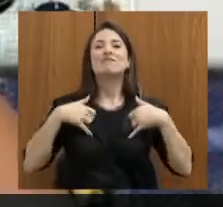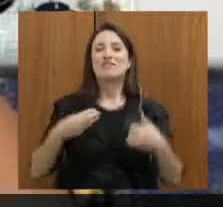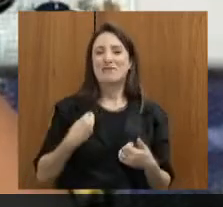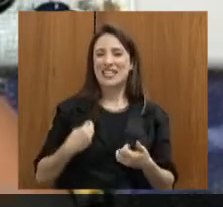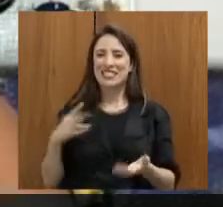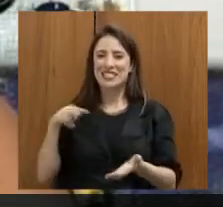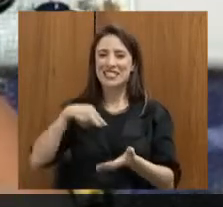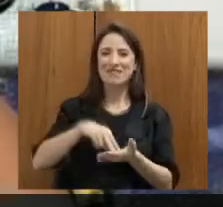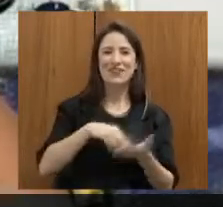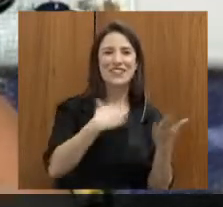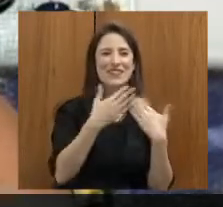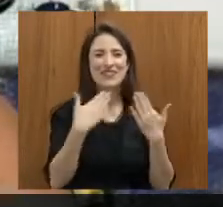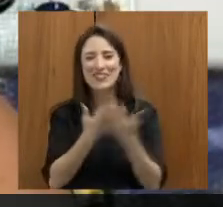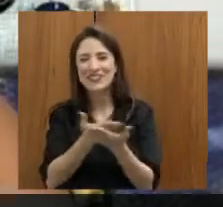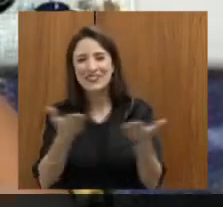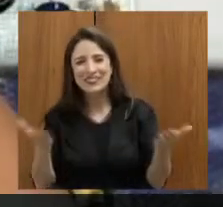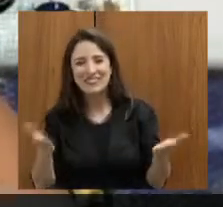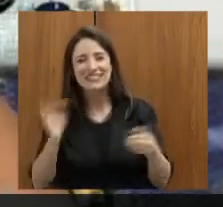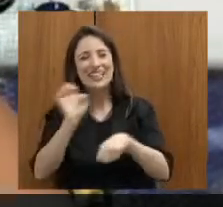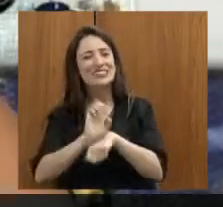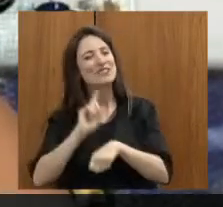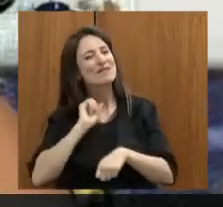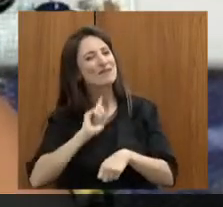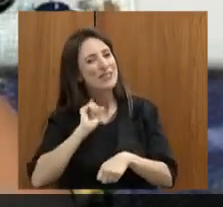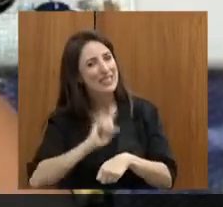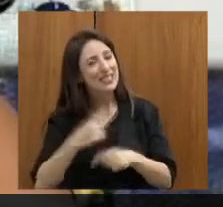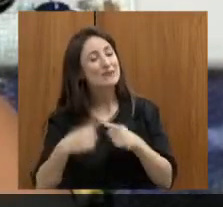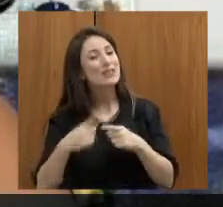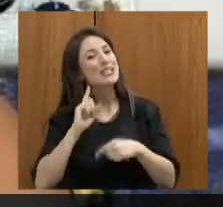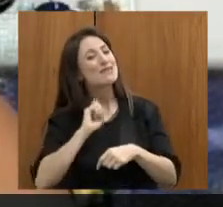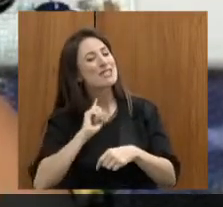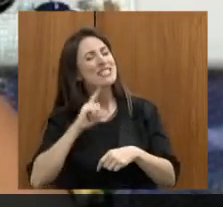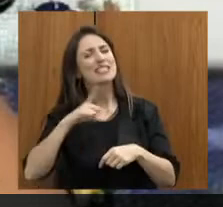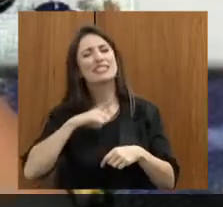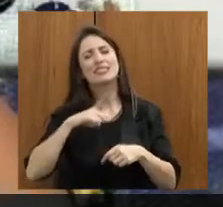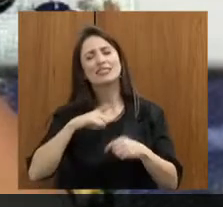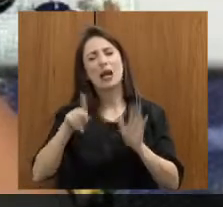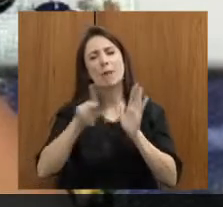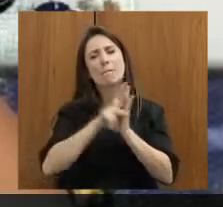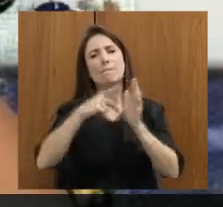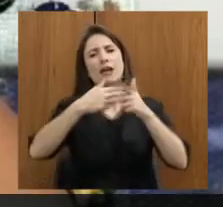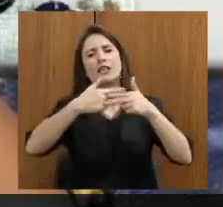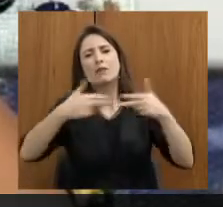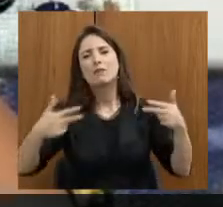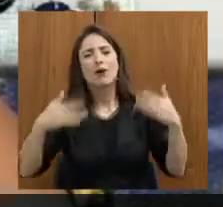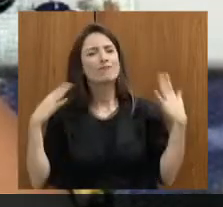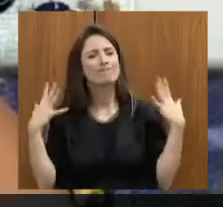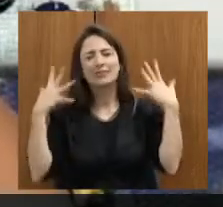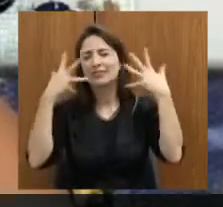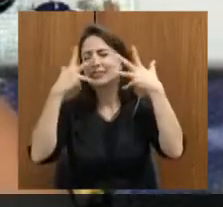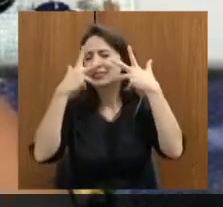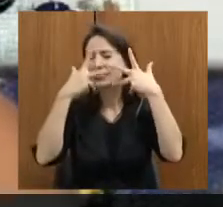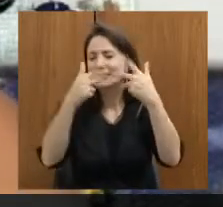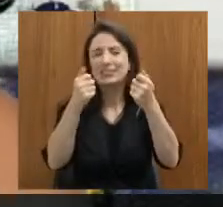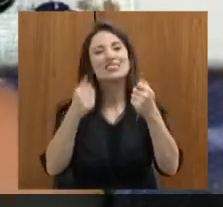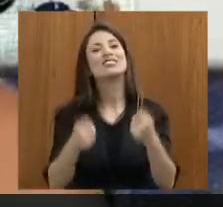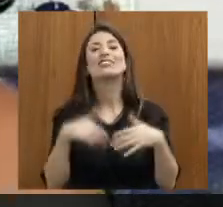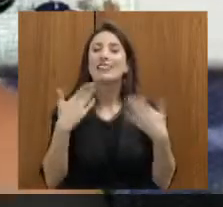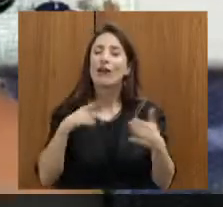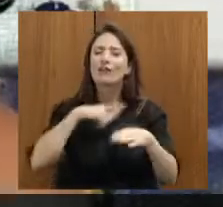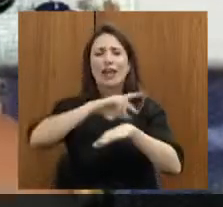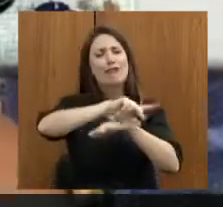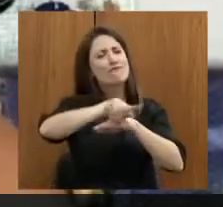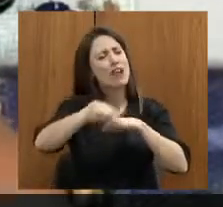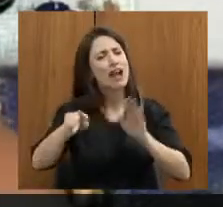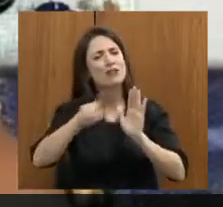bater com vocês em mina Já que é um estado não tem um patrimônio negro da linha e mulher o estado que provavelmente tem mais patrimônios